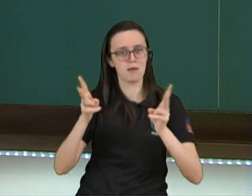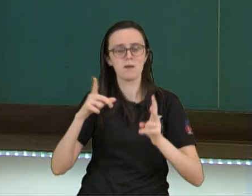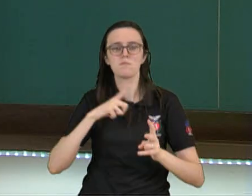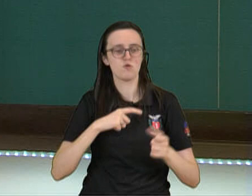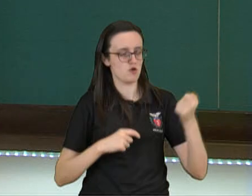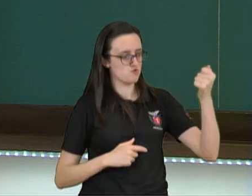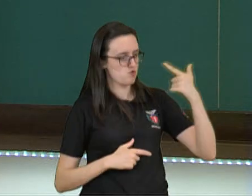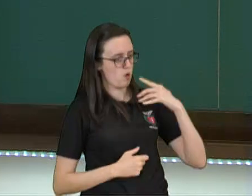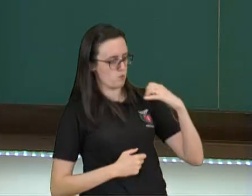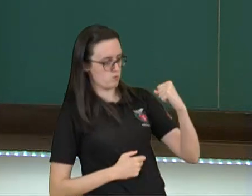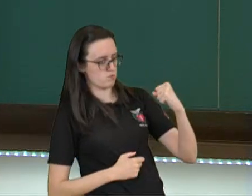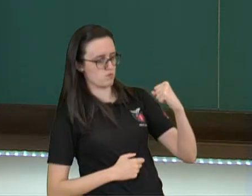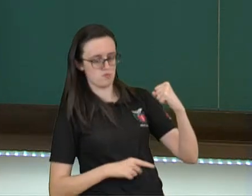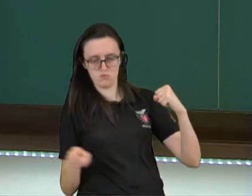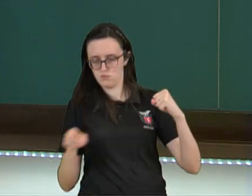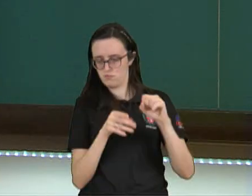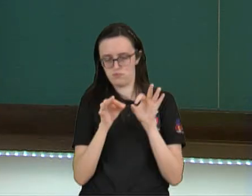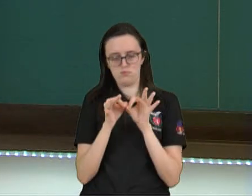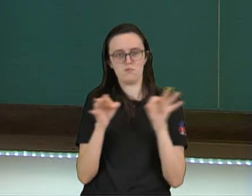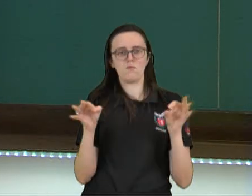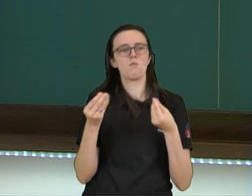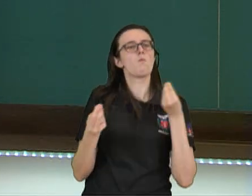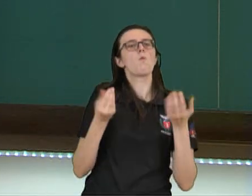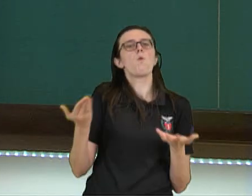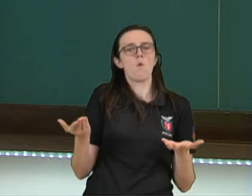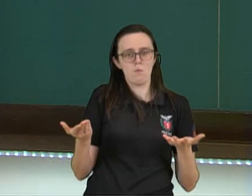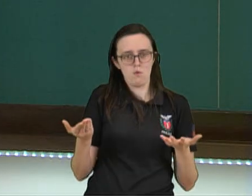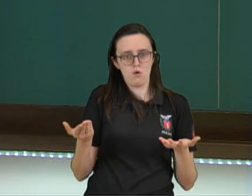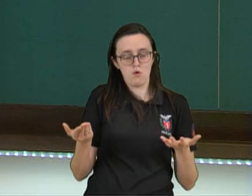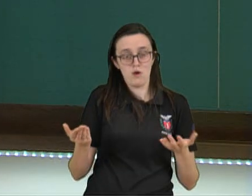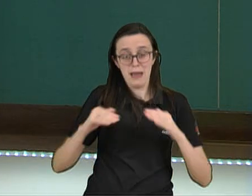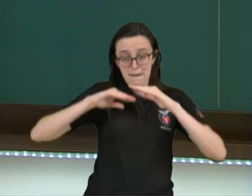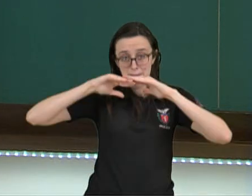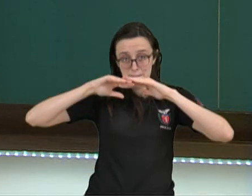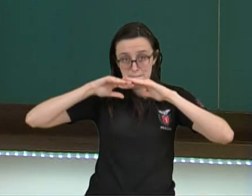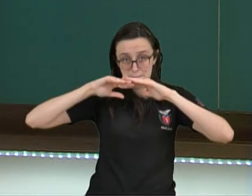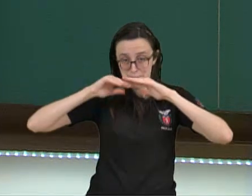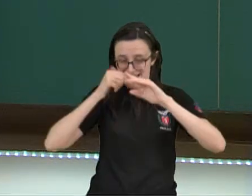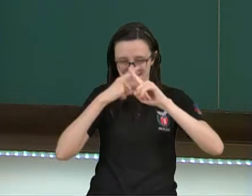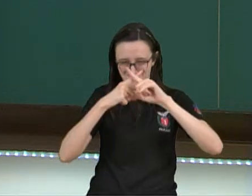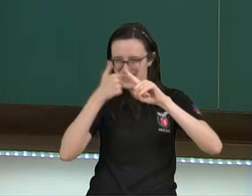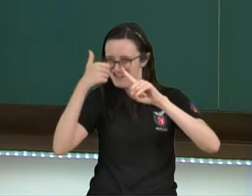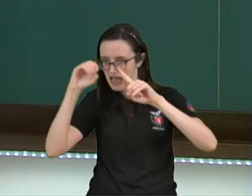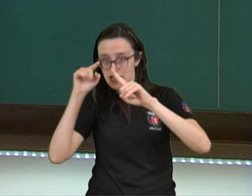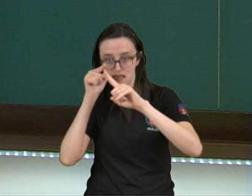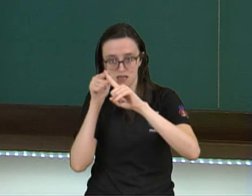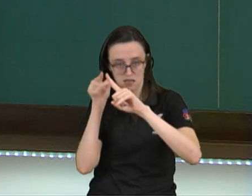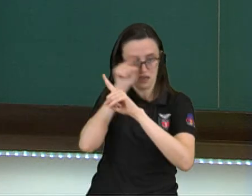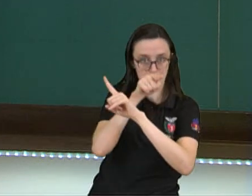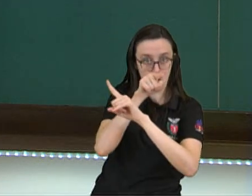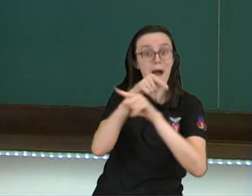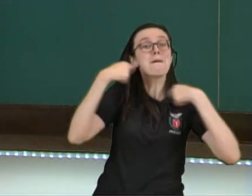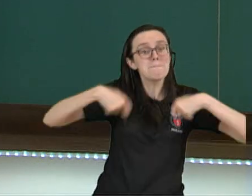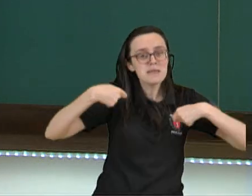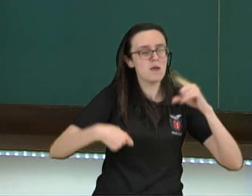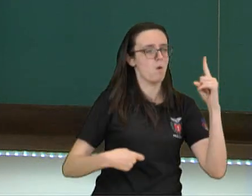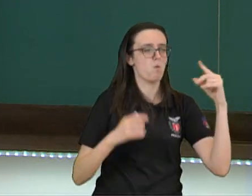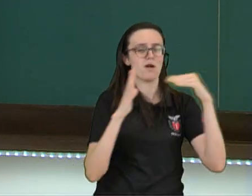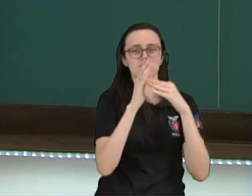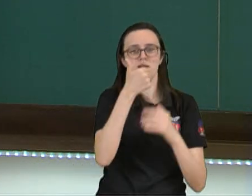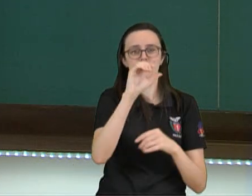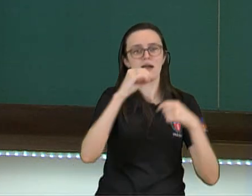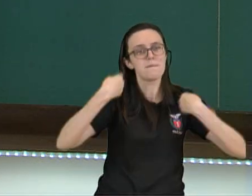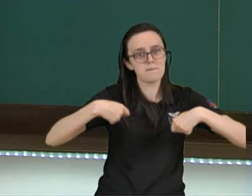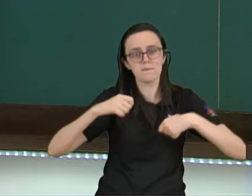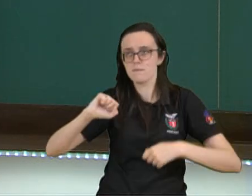do Sol, como é que fica? Um número menor do que 10 e maior do que 1, a potência na base 10 e o expoente,